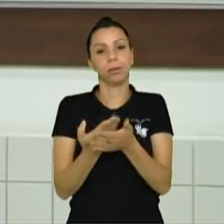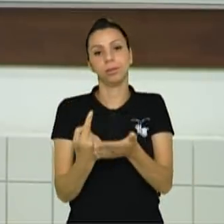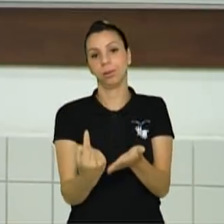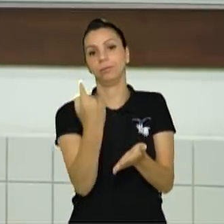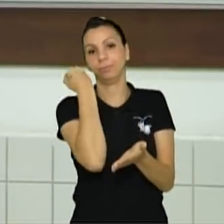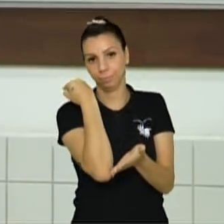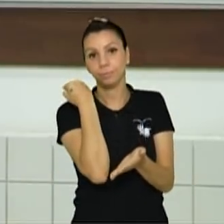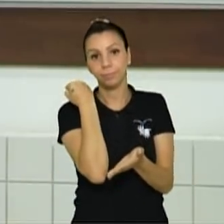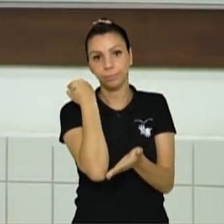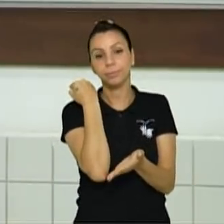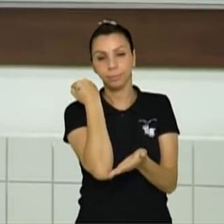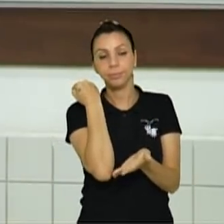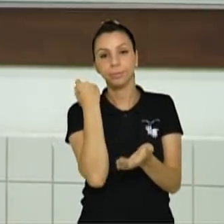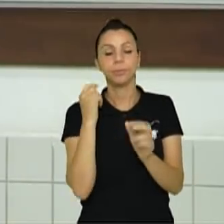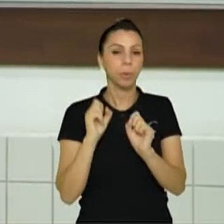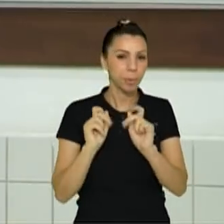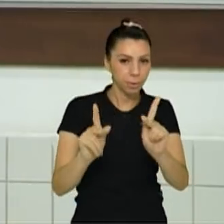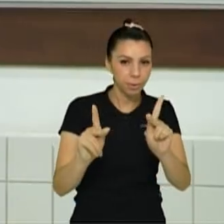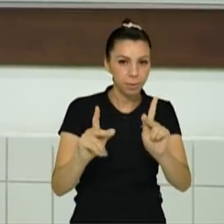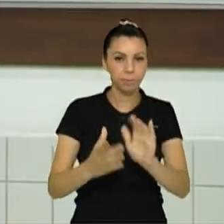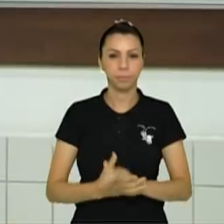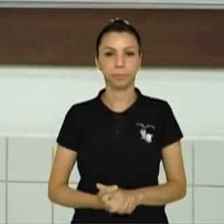vistas anteriormente, certo?